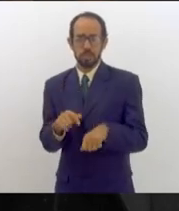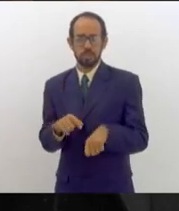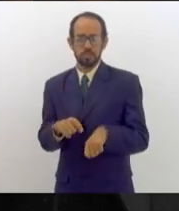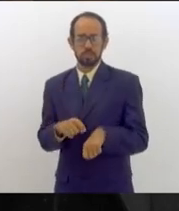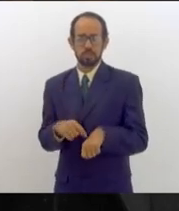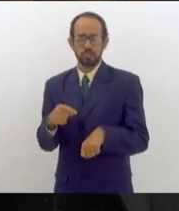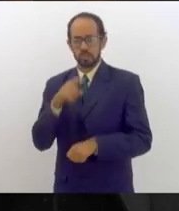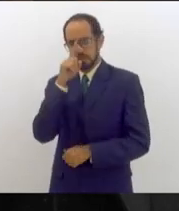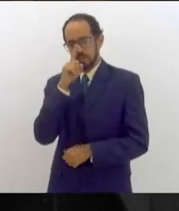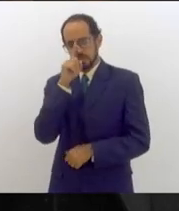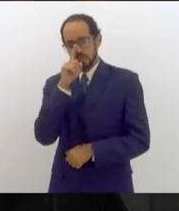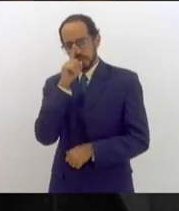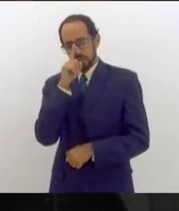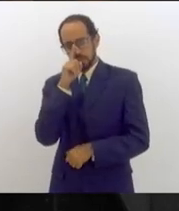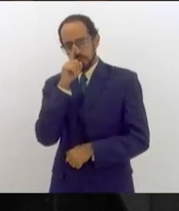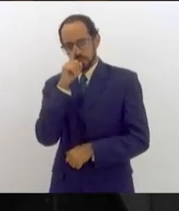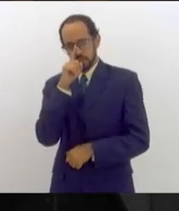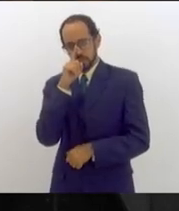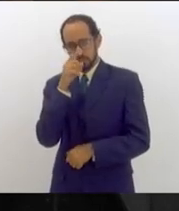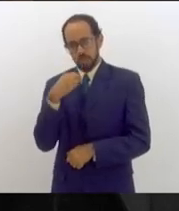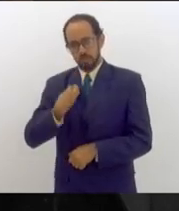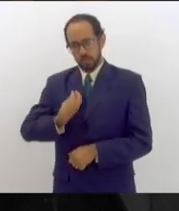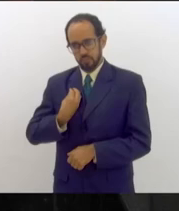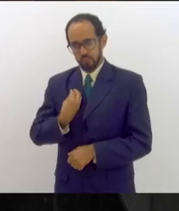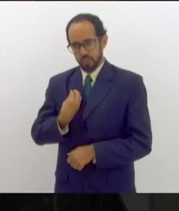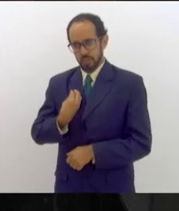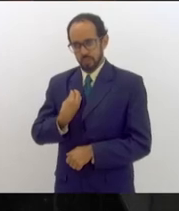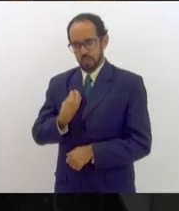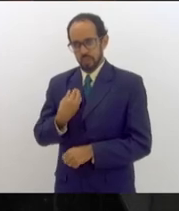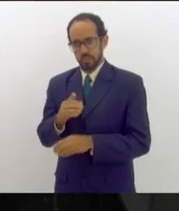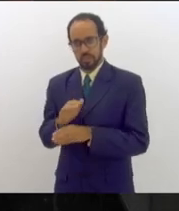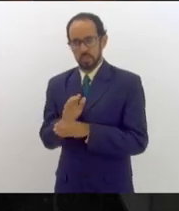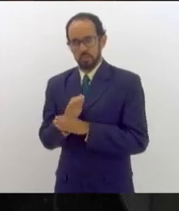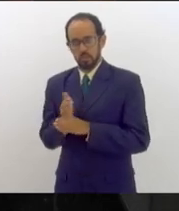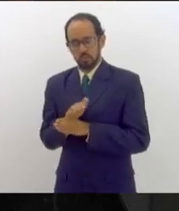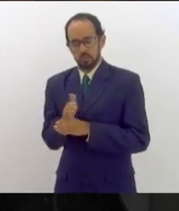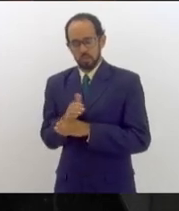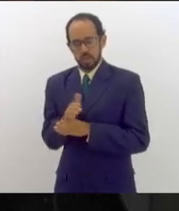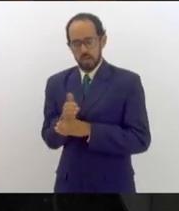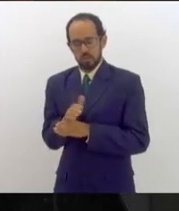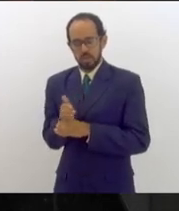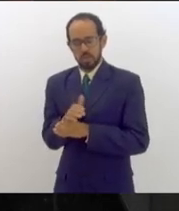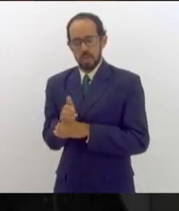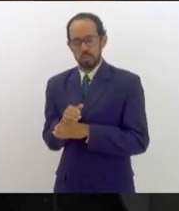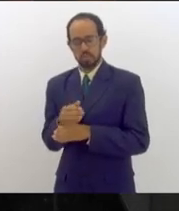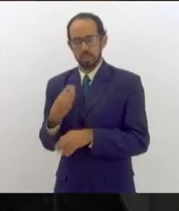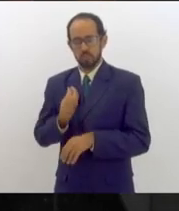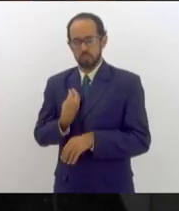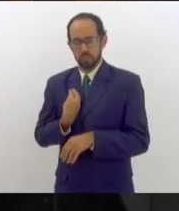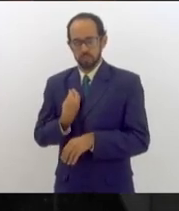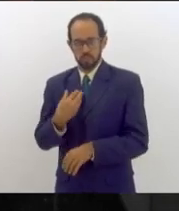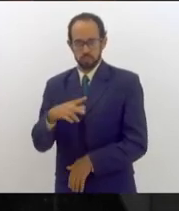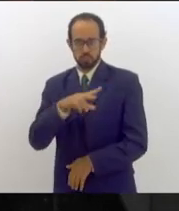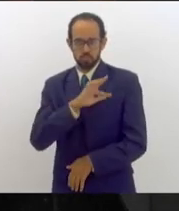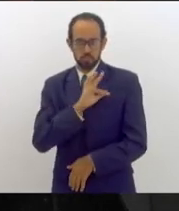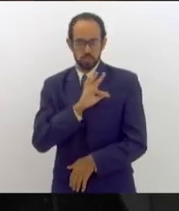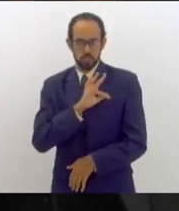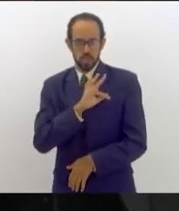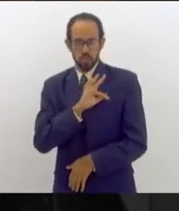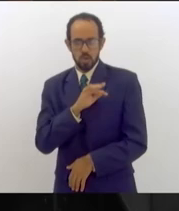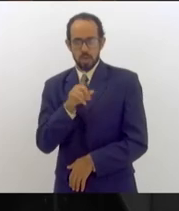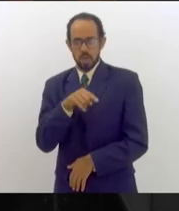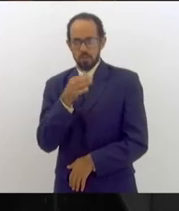arriscam as suas vidas e se botam nessa situação tão vulnerável que a vida de um trabalho de um policial Então tá feita essa indicação